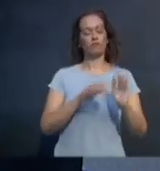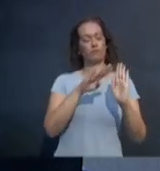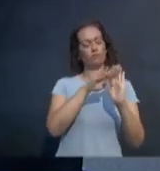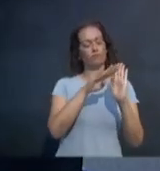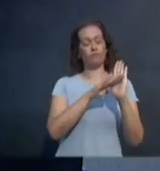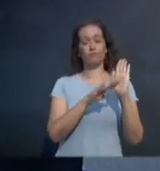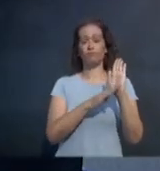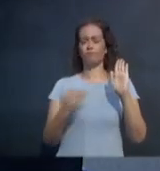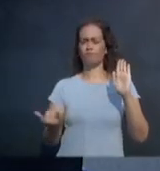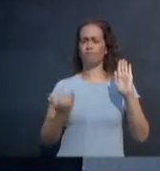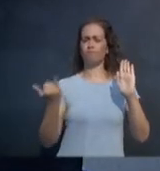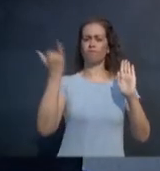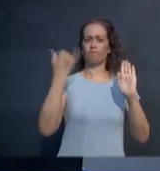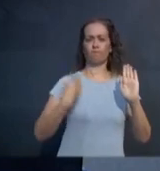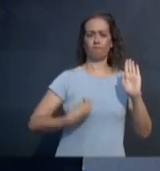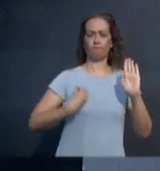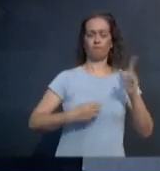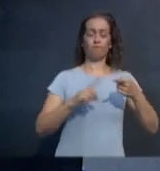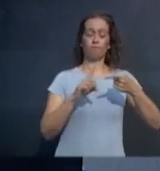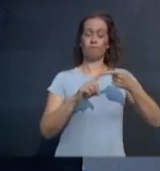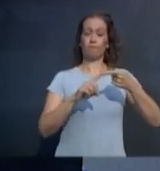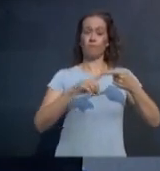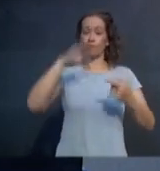as palavras crer,